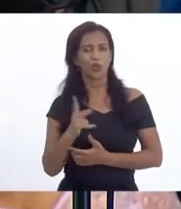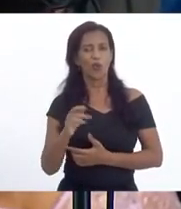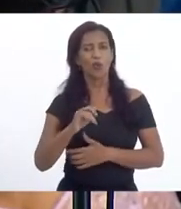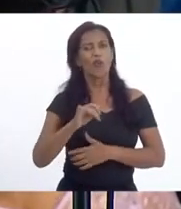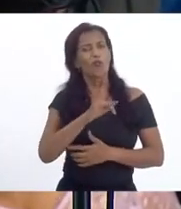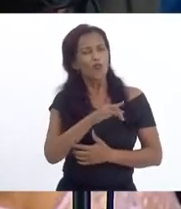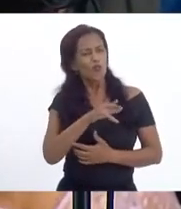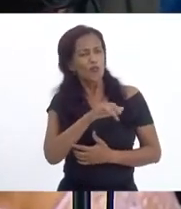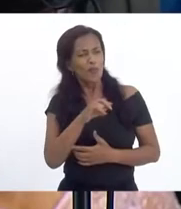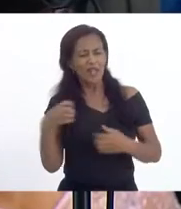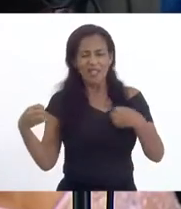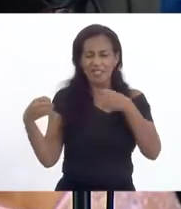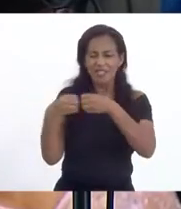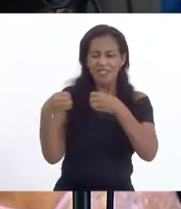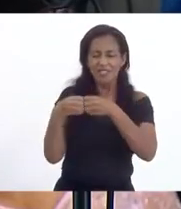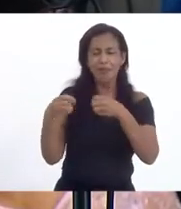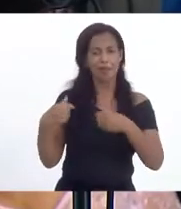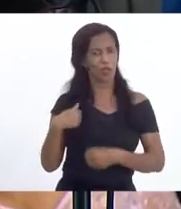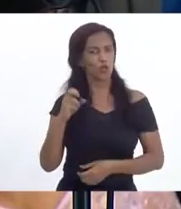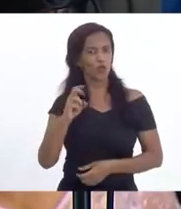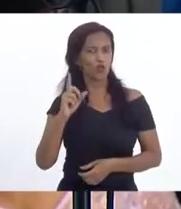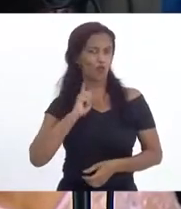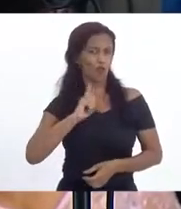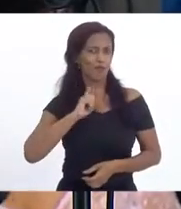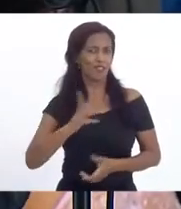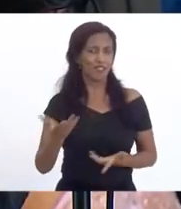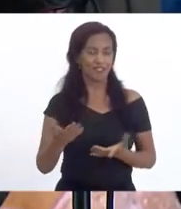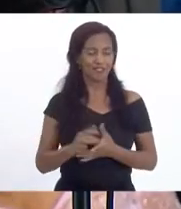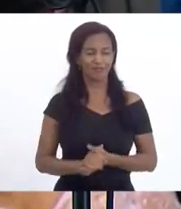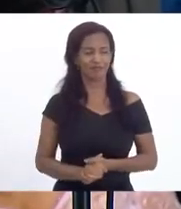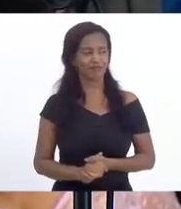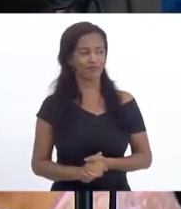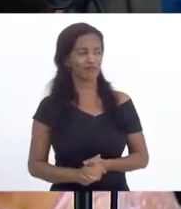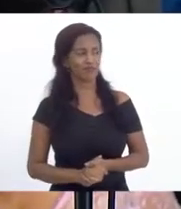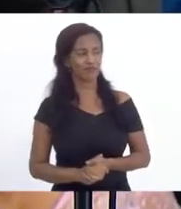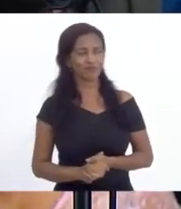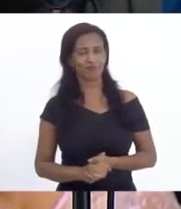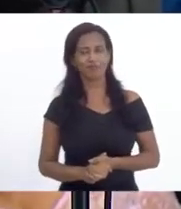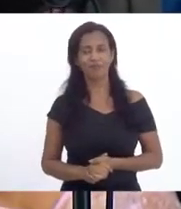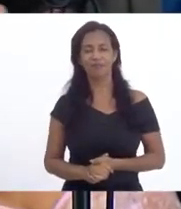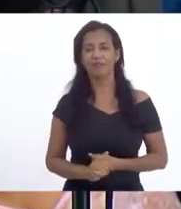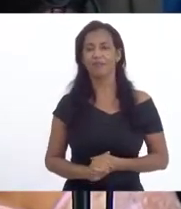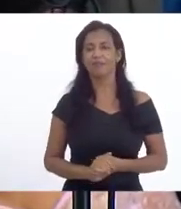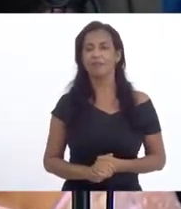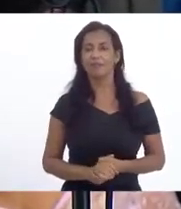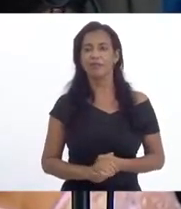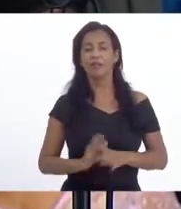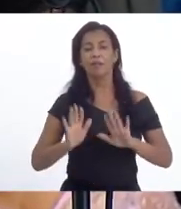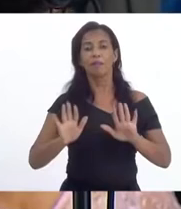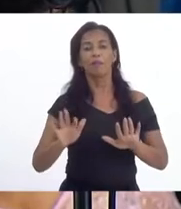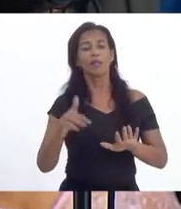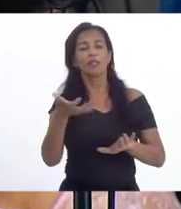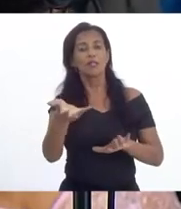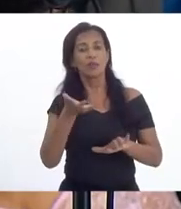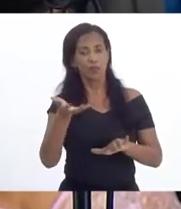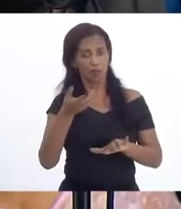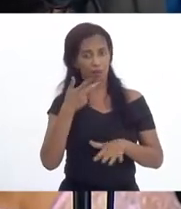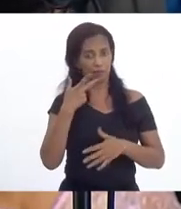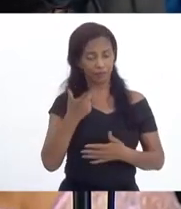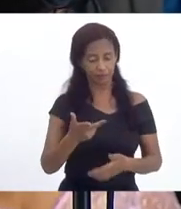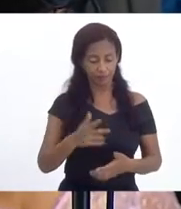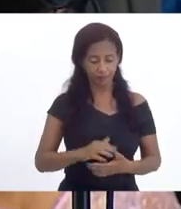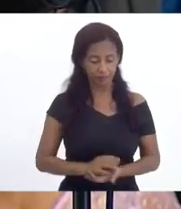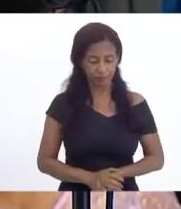fluminense também. Sou flamenguista, tá? Mas sou um pouquinho fluminense, apanhando muito ultimamente. Mas eu quero dizer